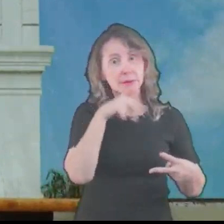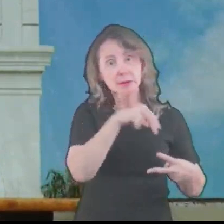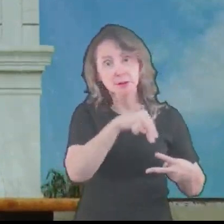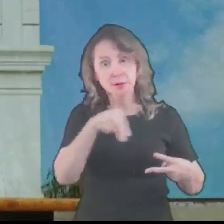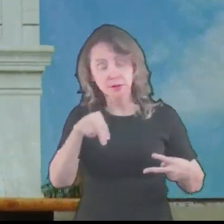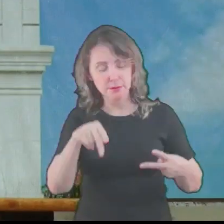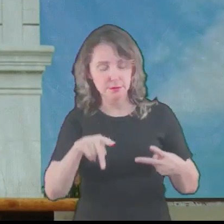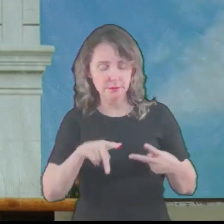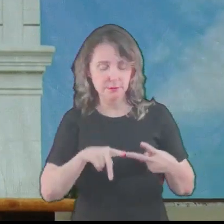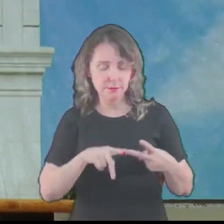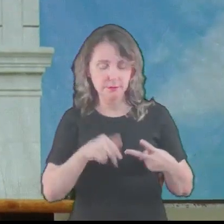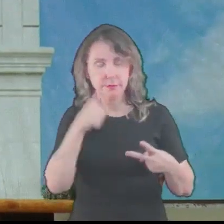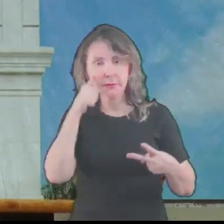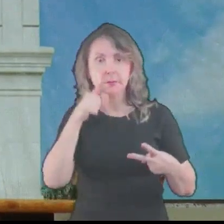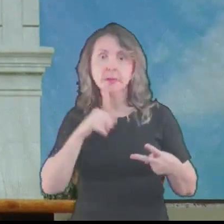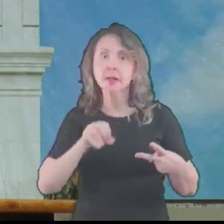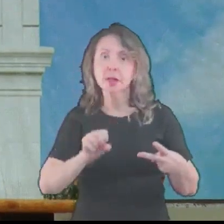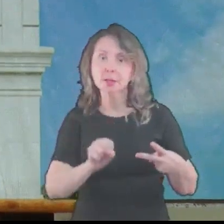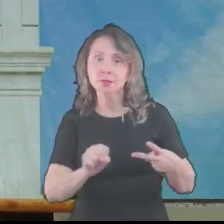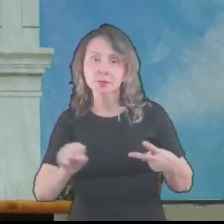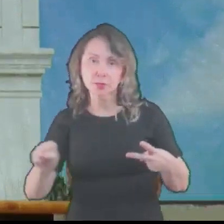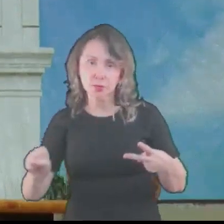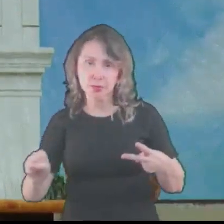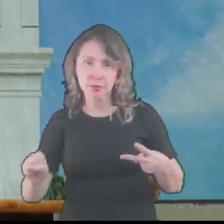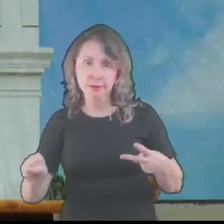que parecia que tudo